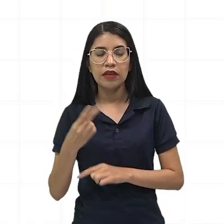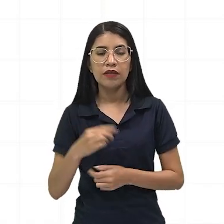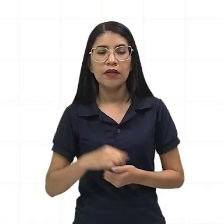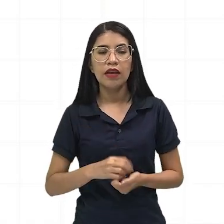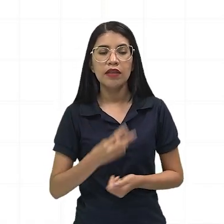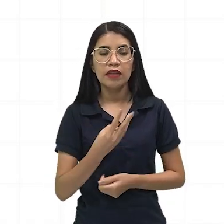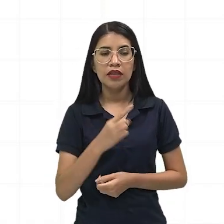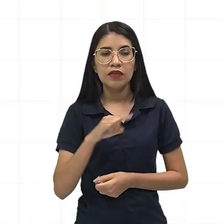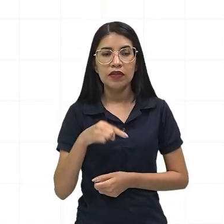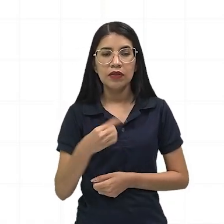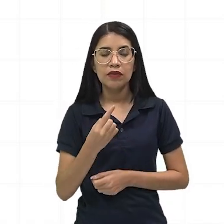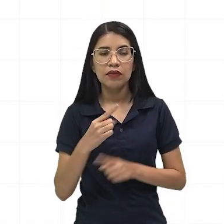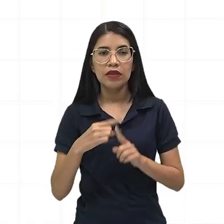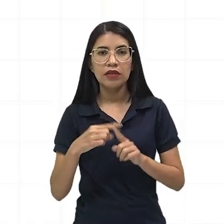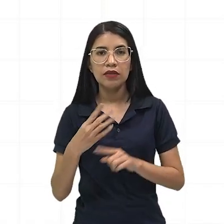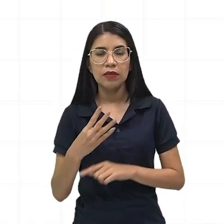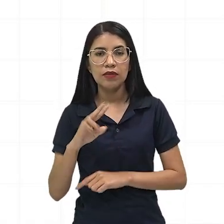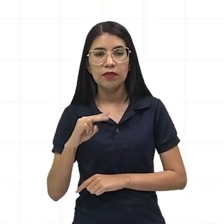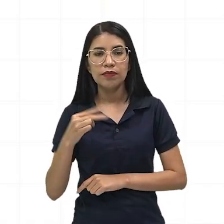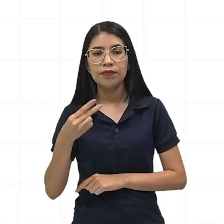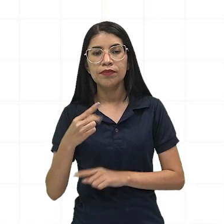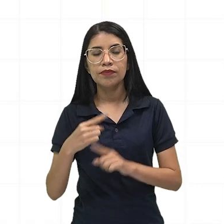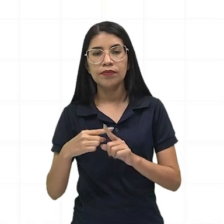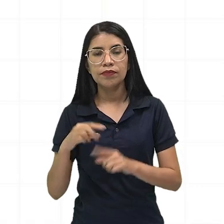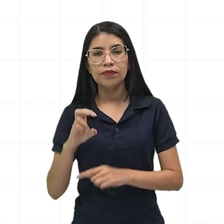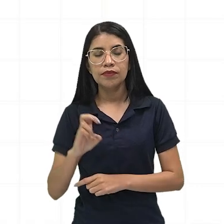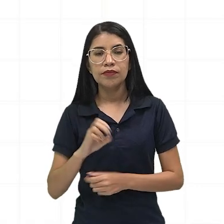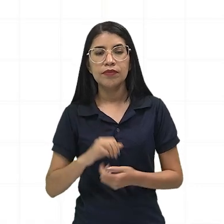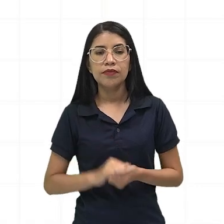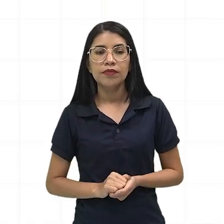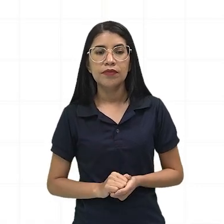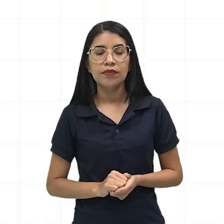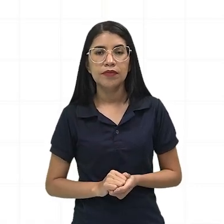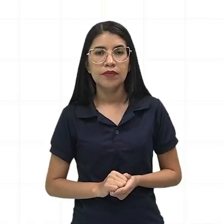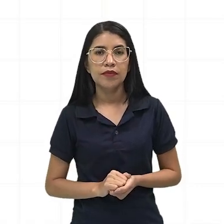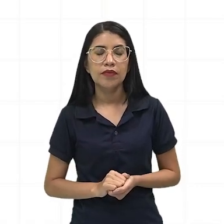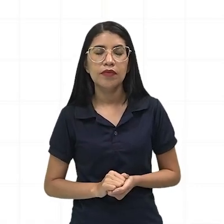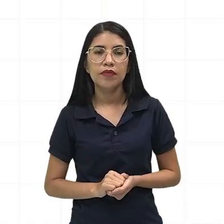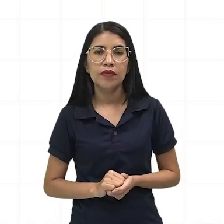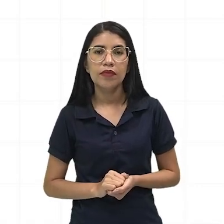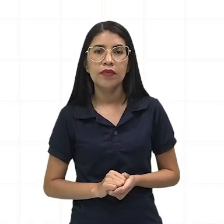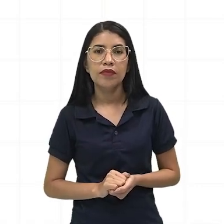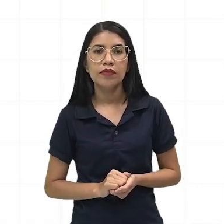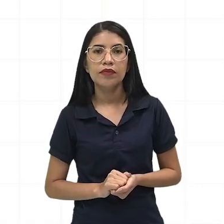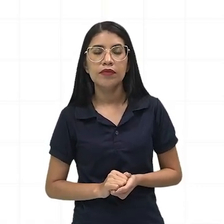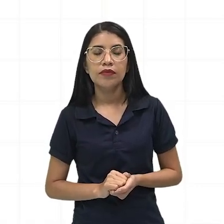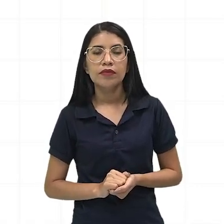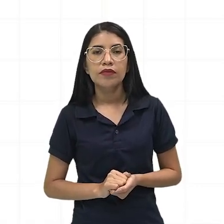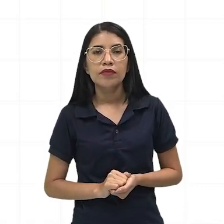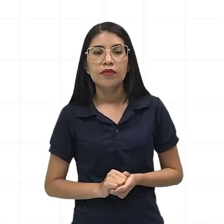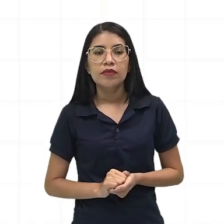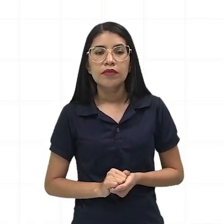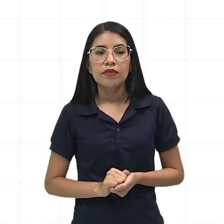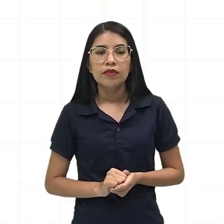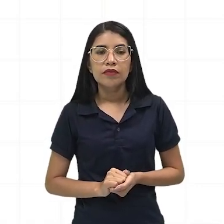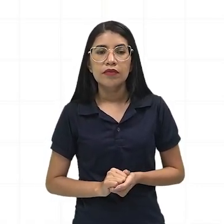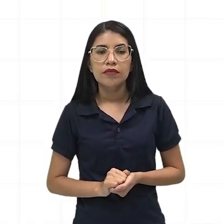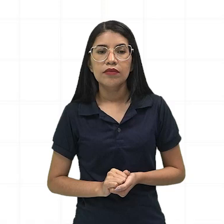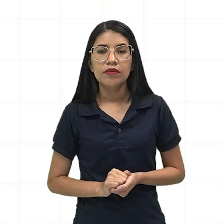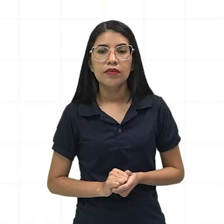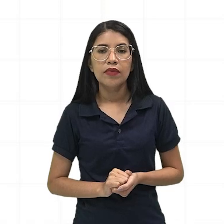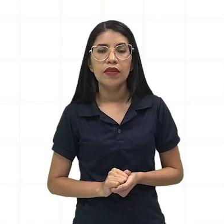4. Altura, 5. π é para utilizar a aproximação 3,1.